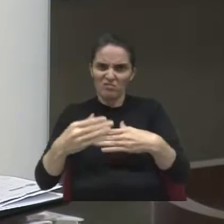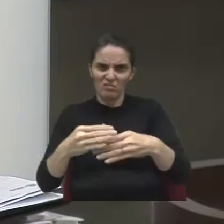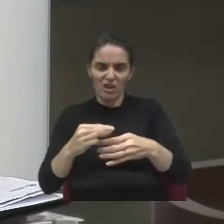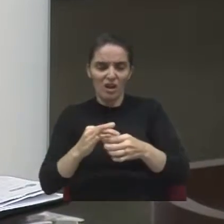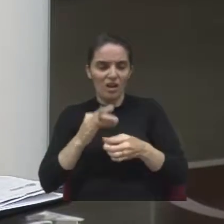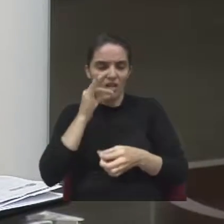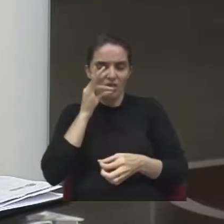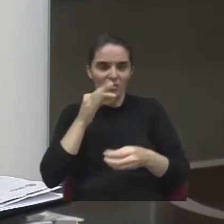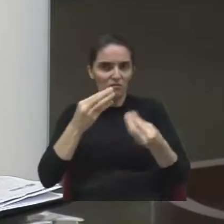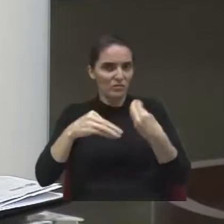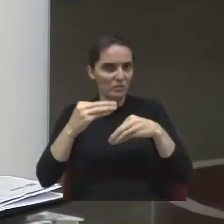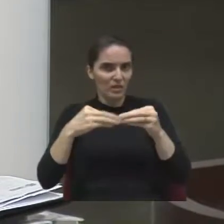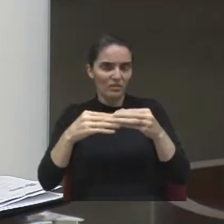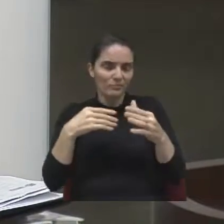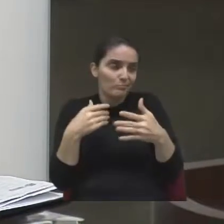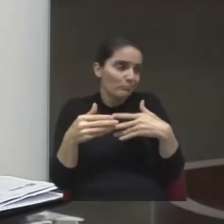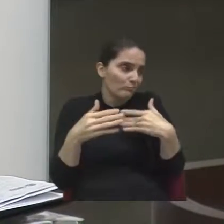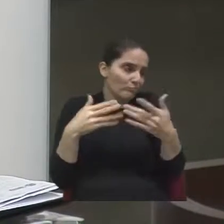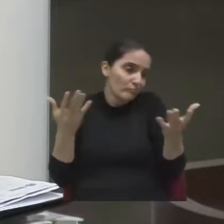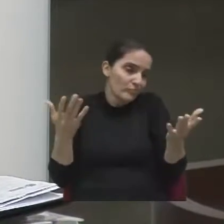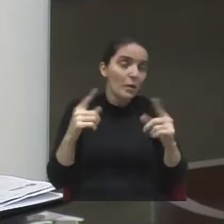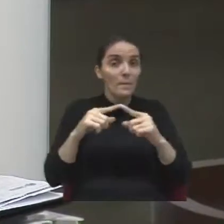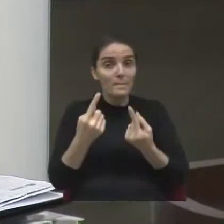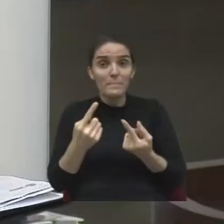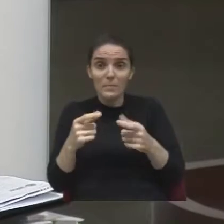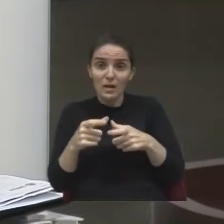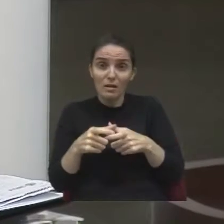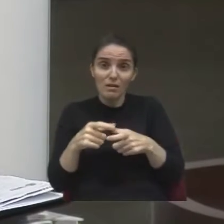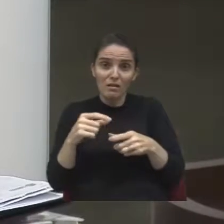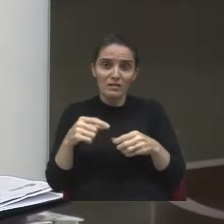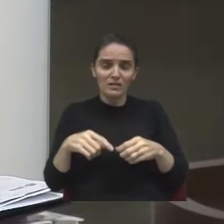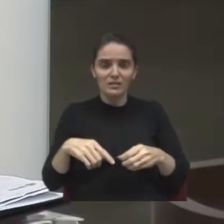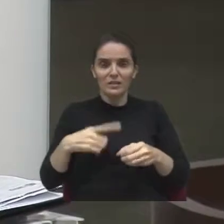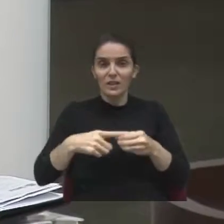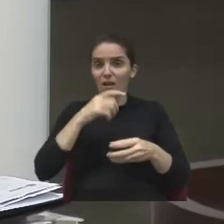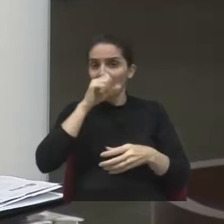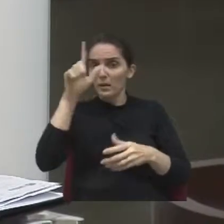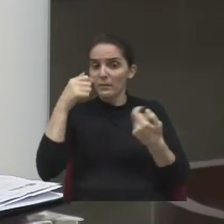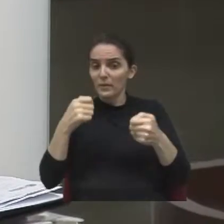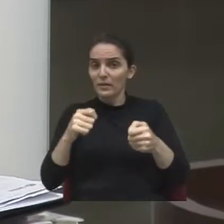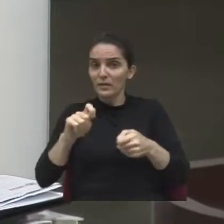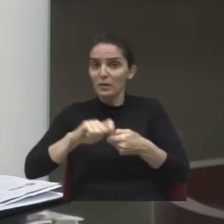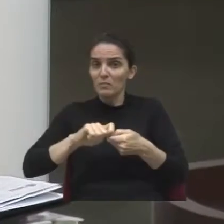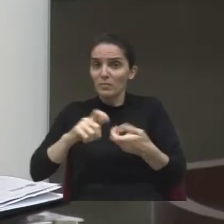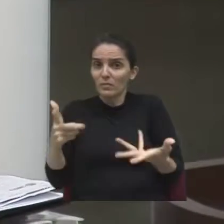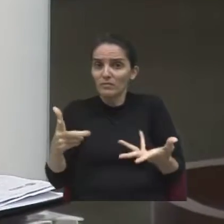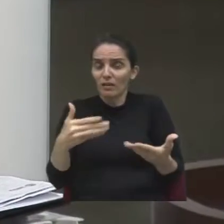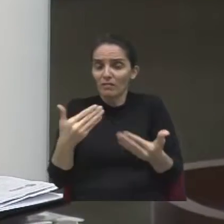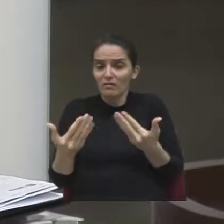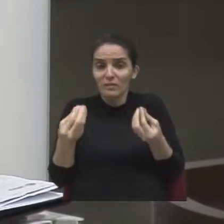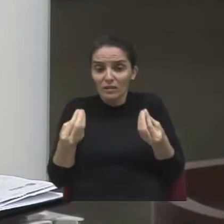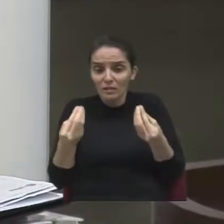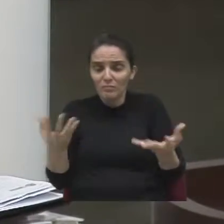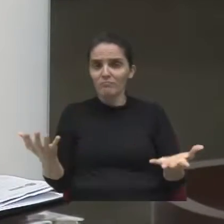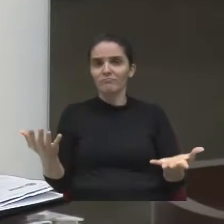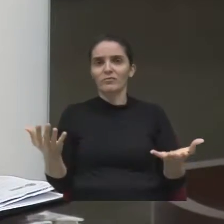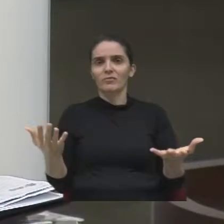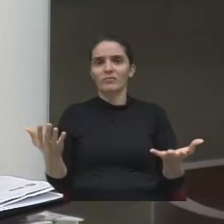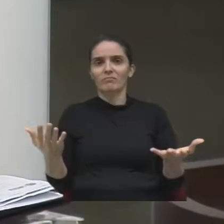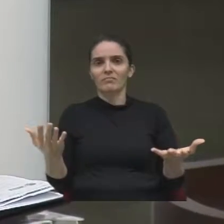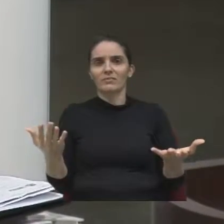Mas a gente tem que fazer alguma coisa. É a nossa participação. Eu sei que